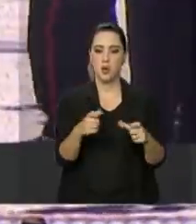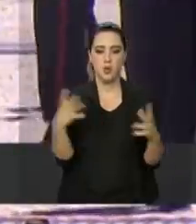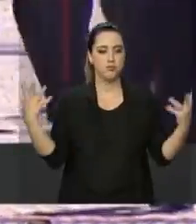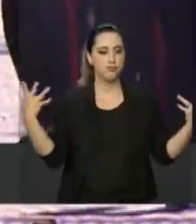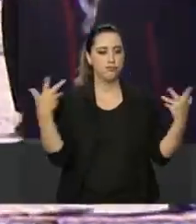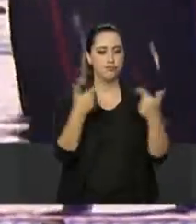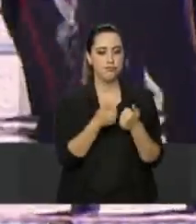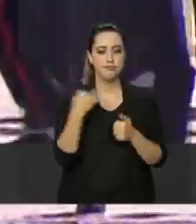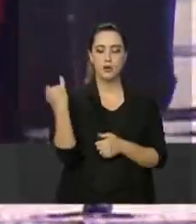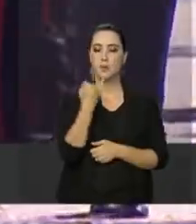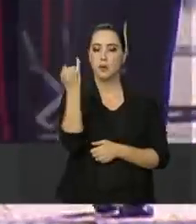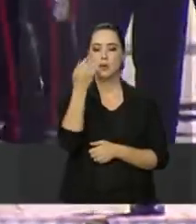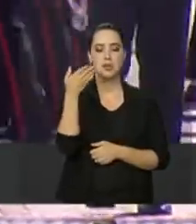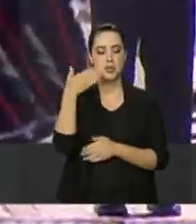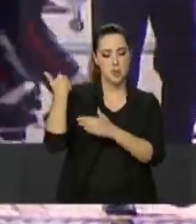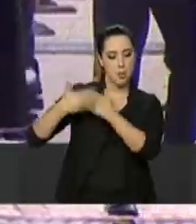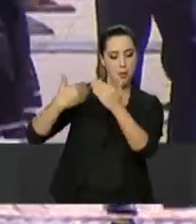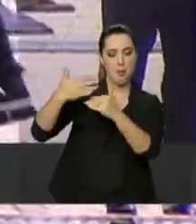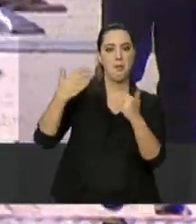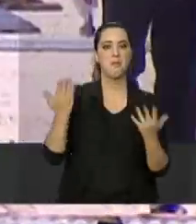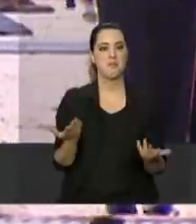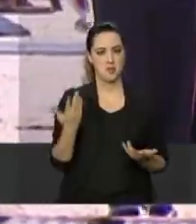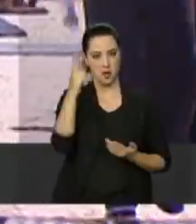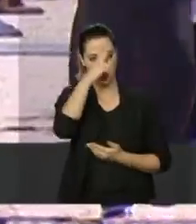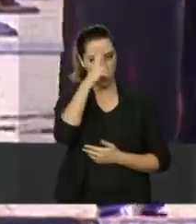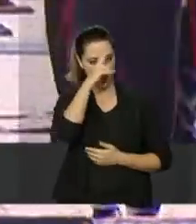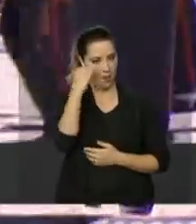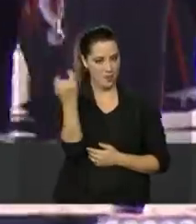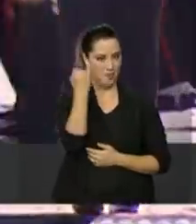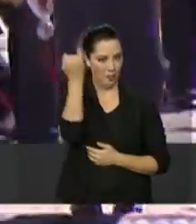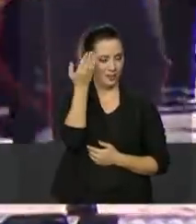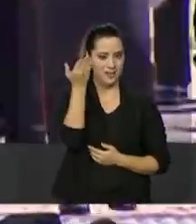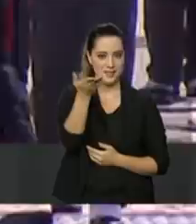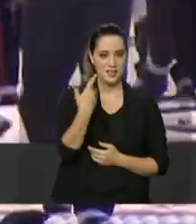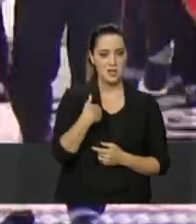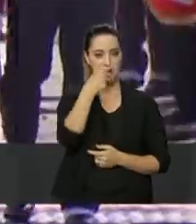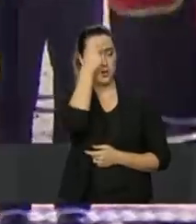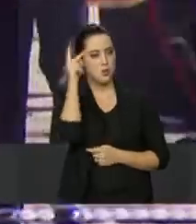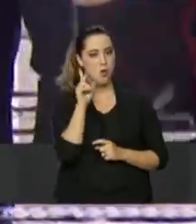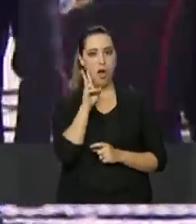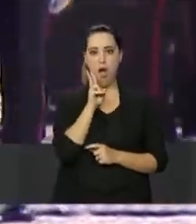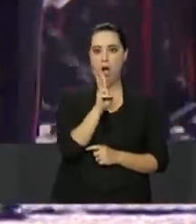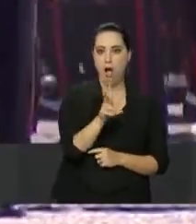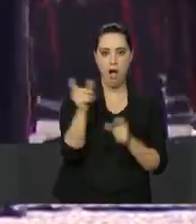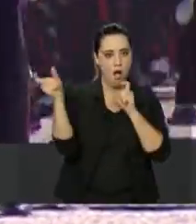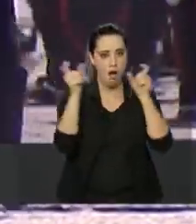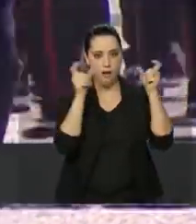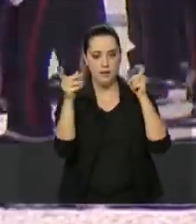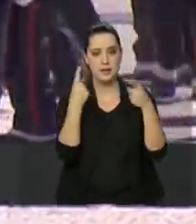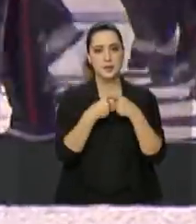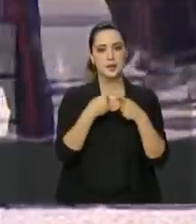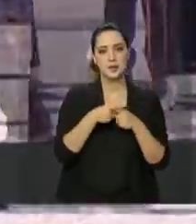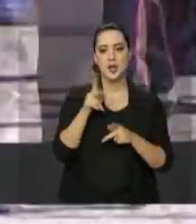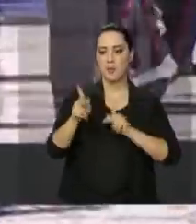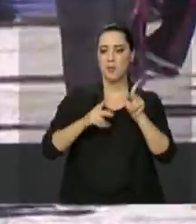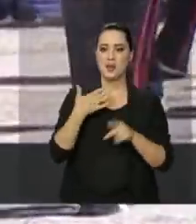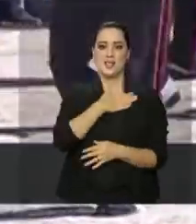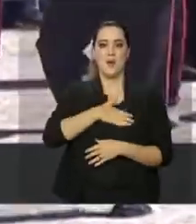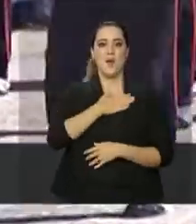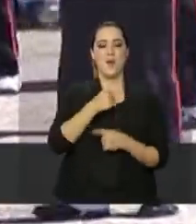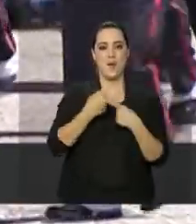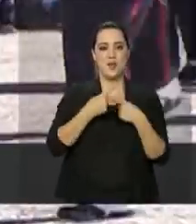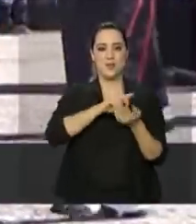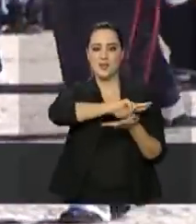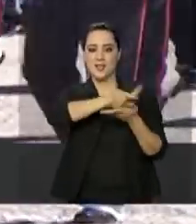muito tradicional e que atrai o público porque não só toca os hinos, como também